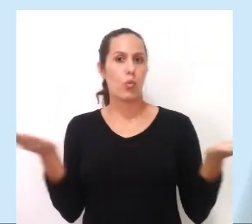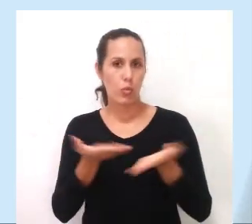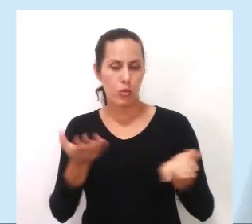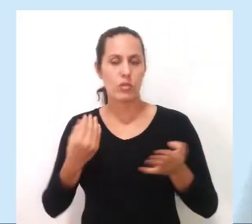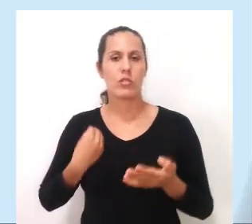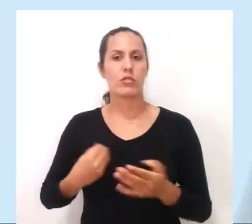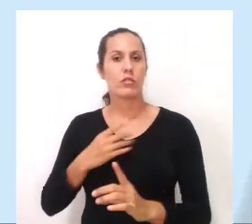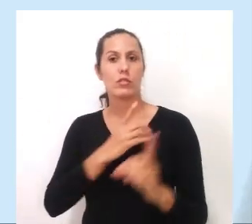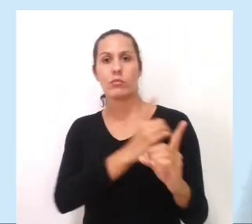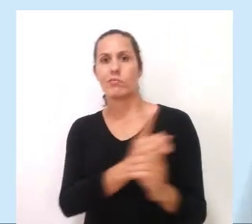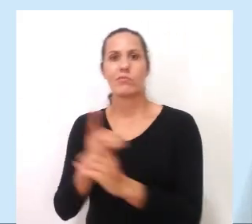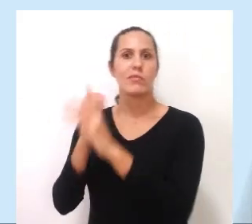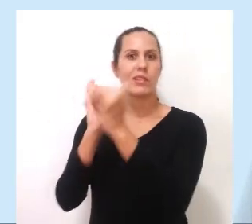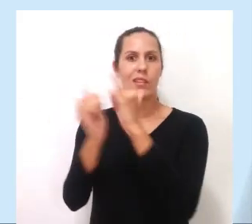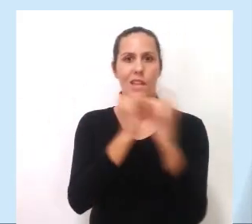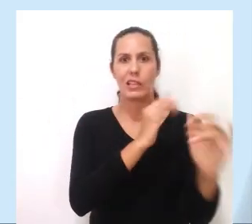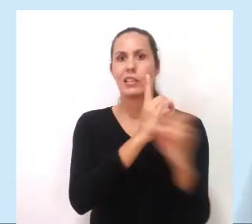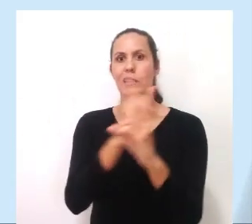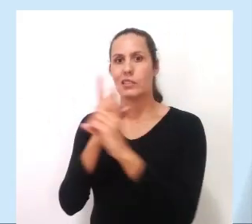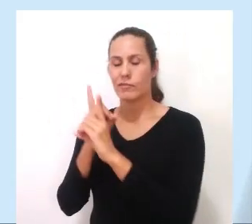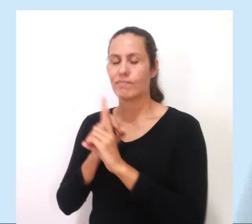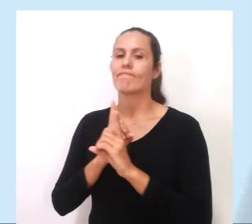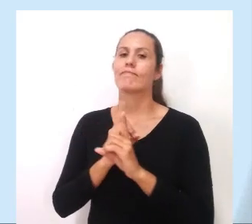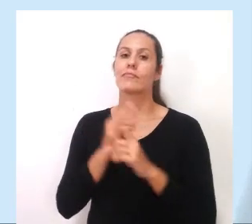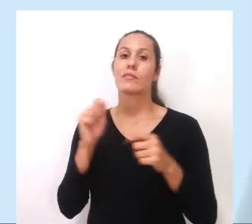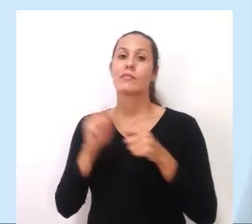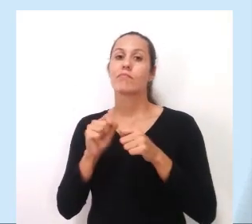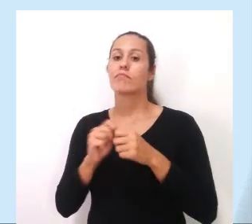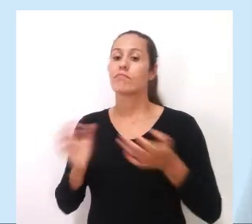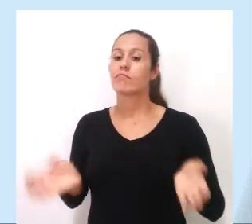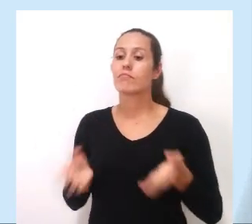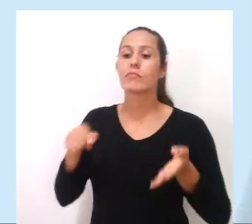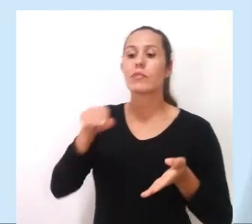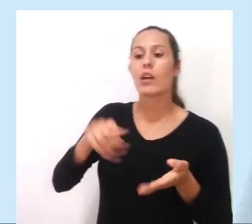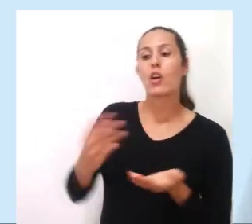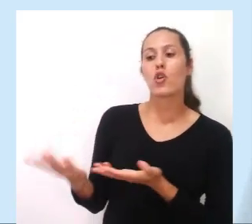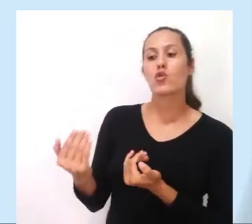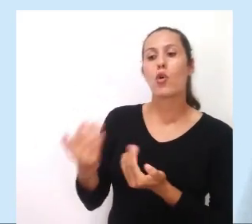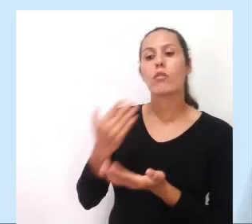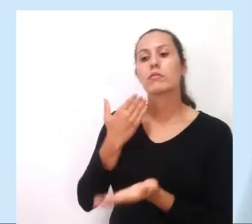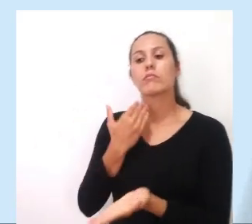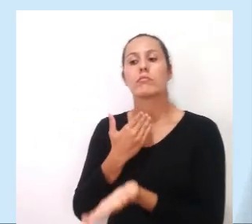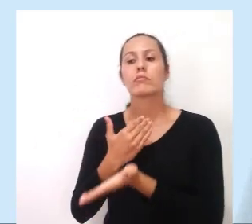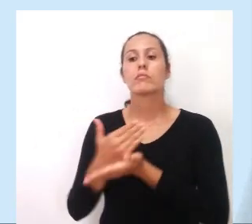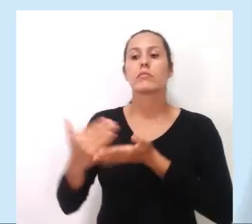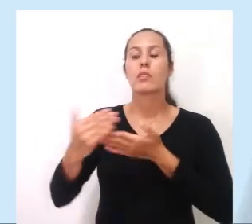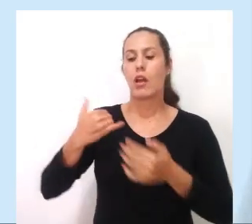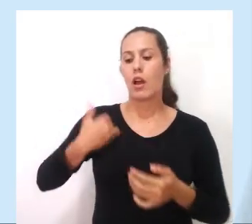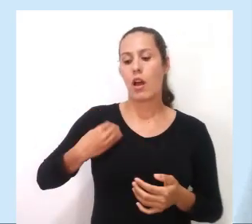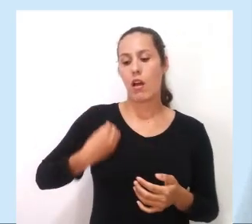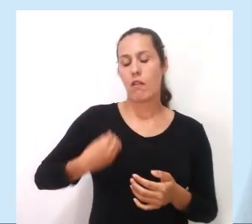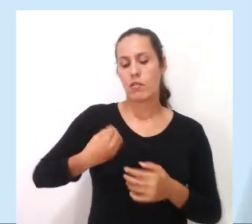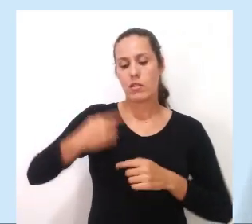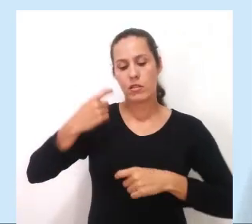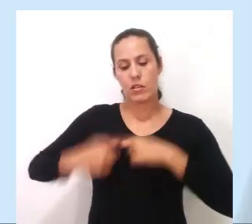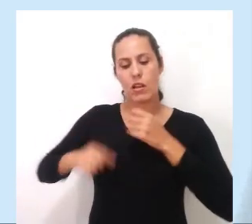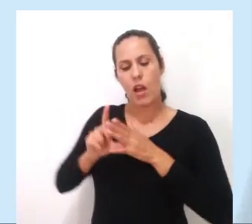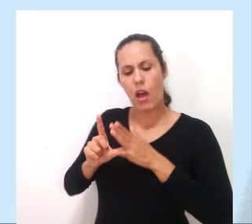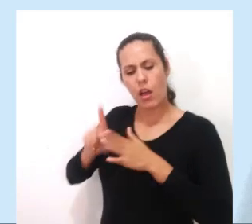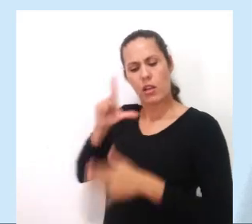que hoje a gente tem através da internet, faz com que os jovens iniciem a sua